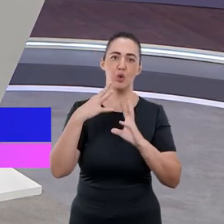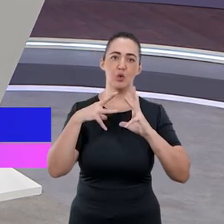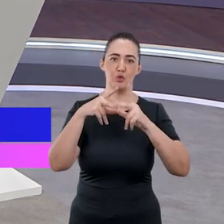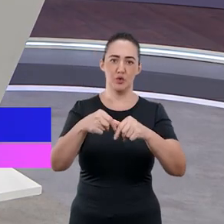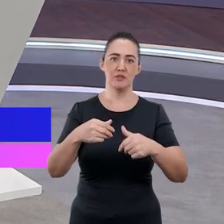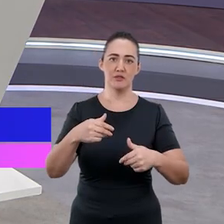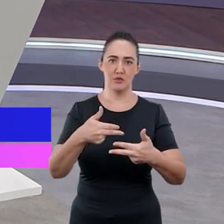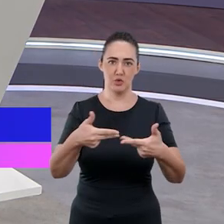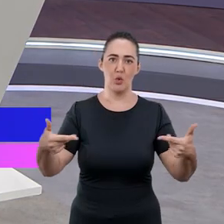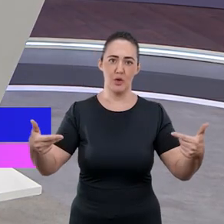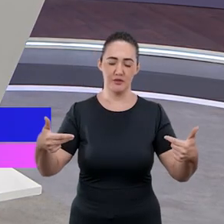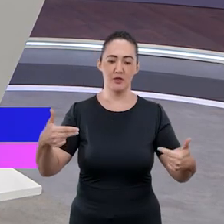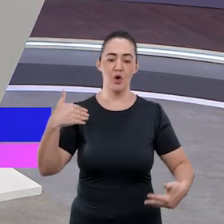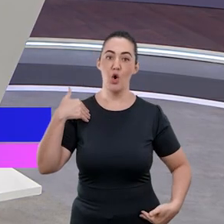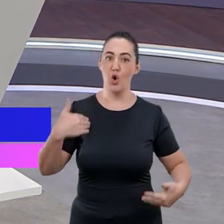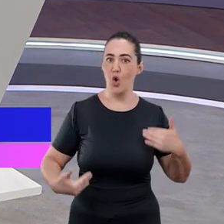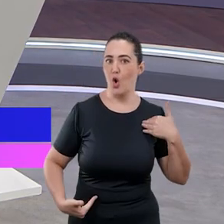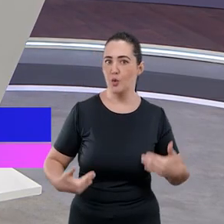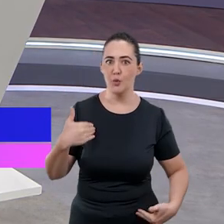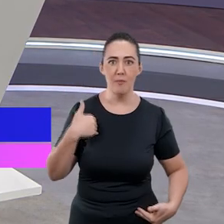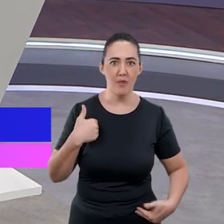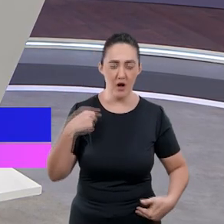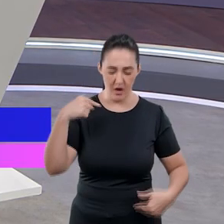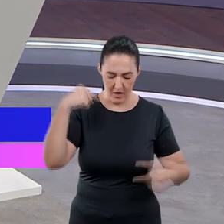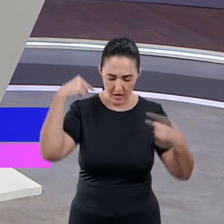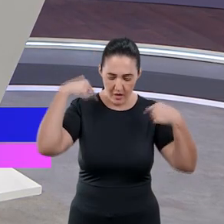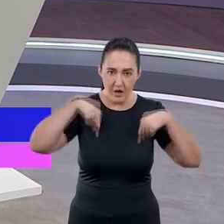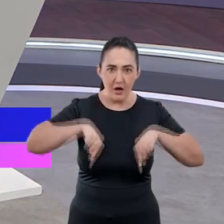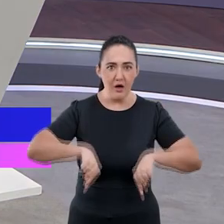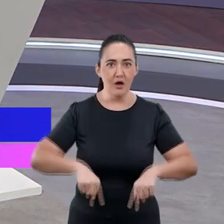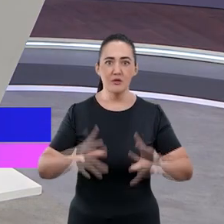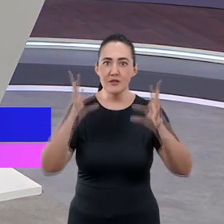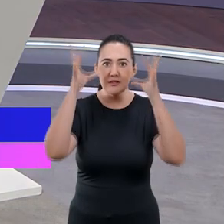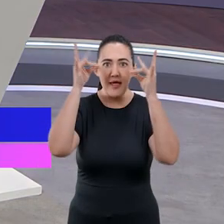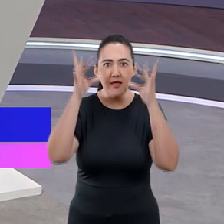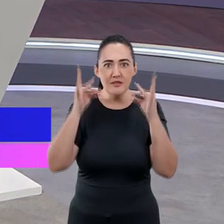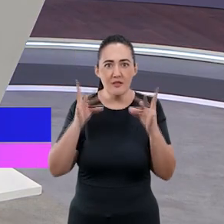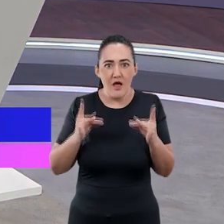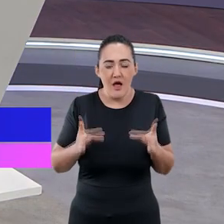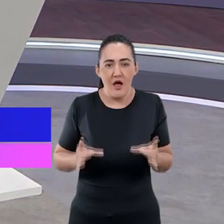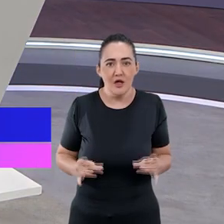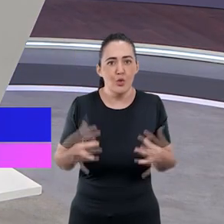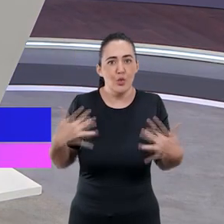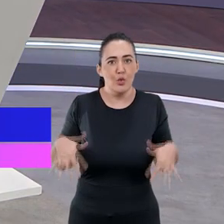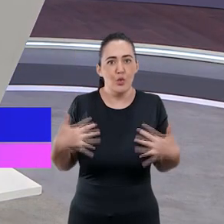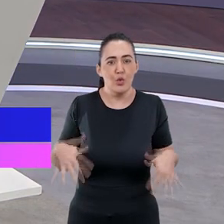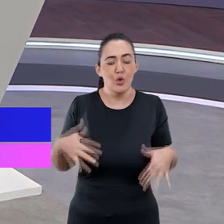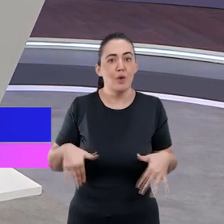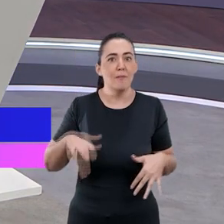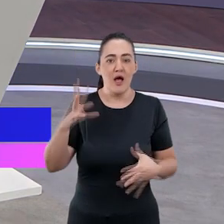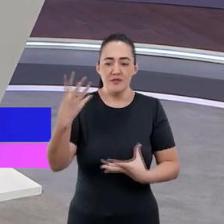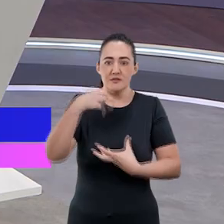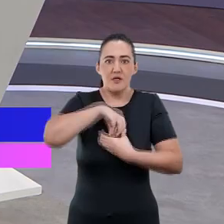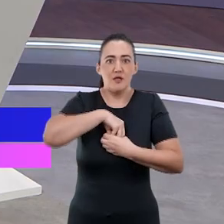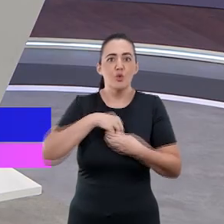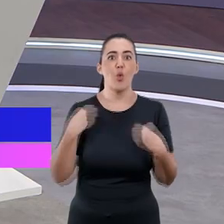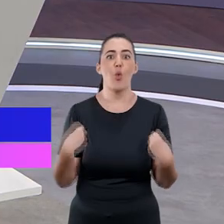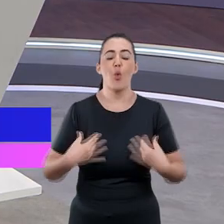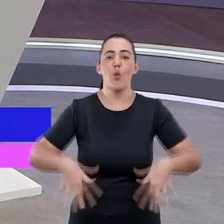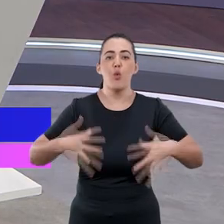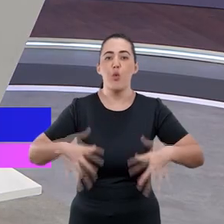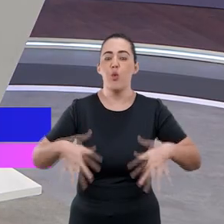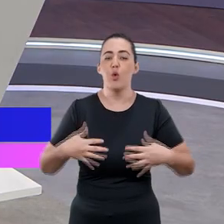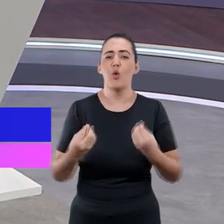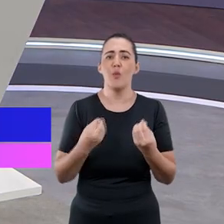uma evidência, porque nós somos muito maiores do que uma estrela. Somos muito mais complexos do que qualquer outra coisa que